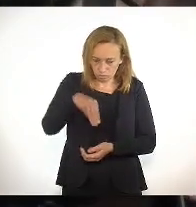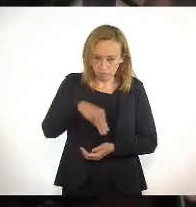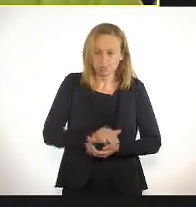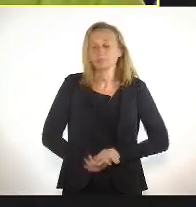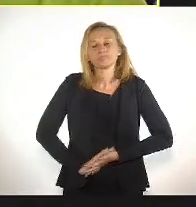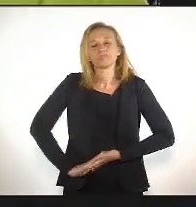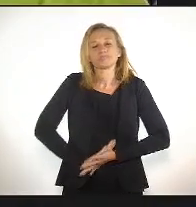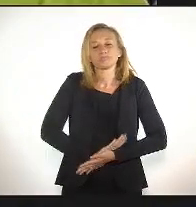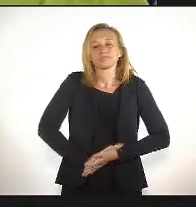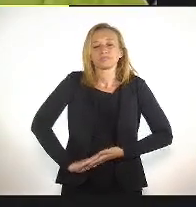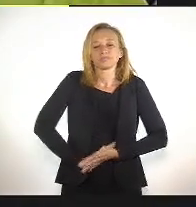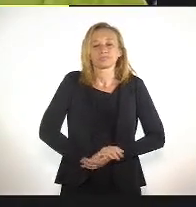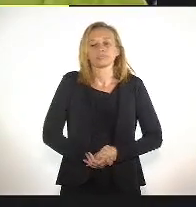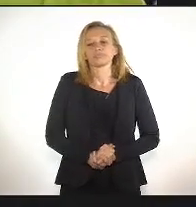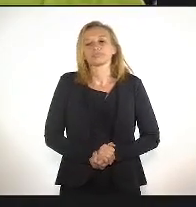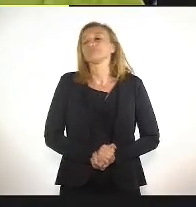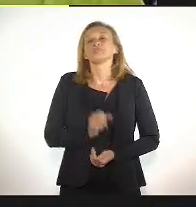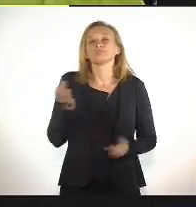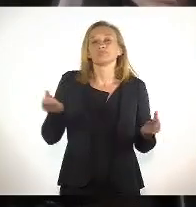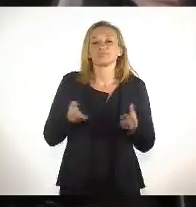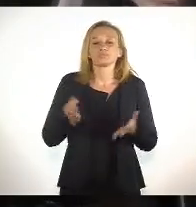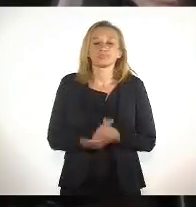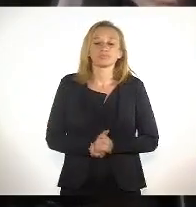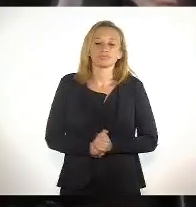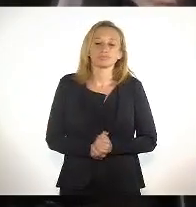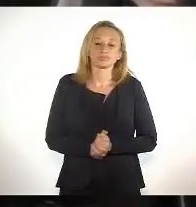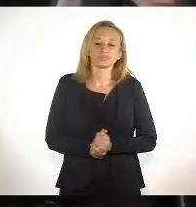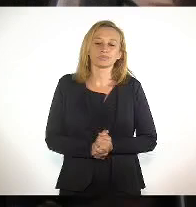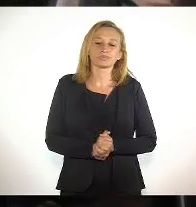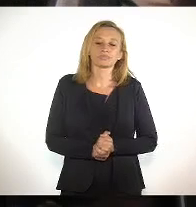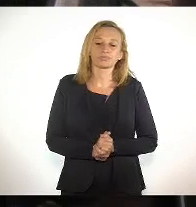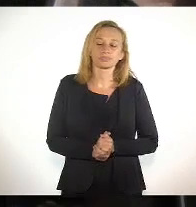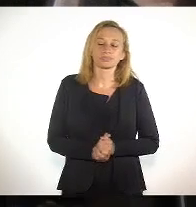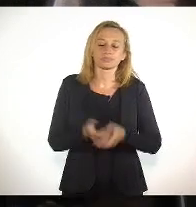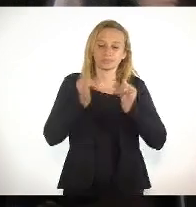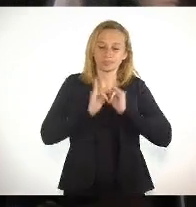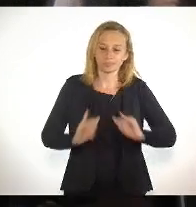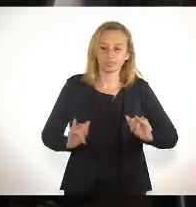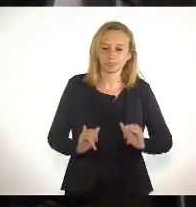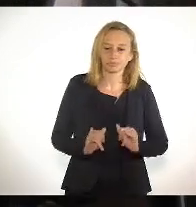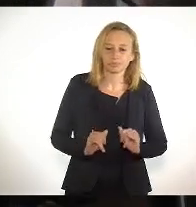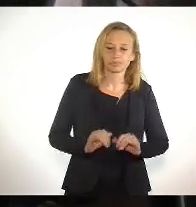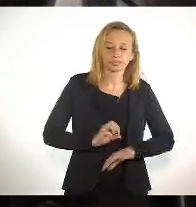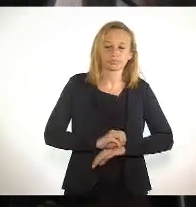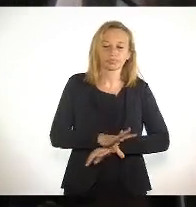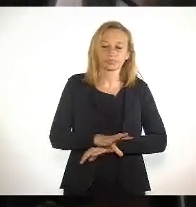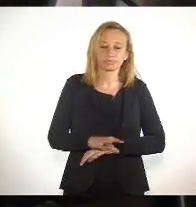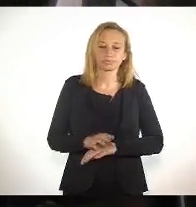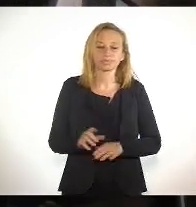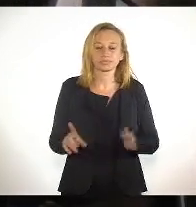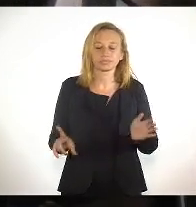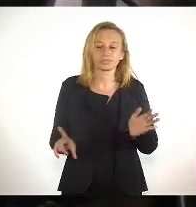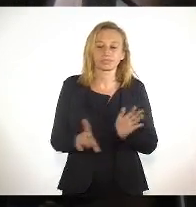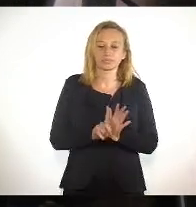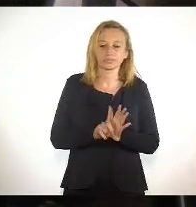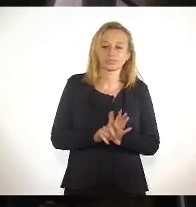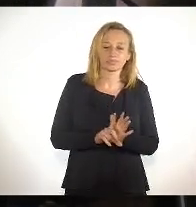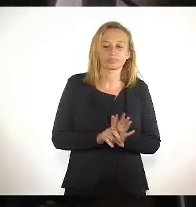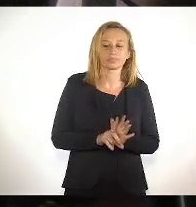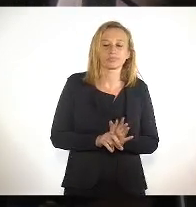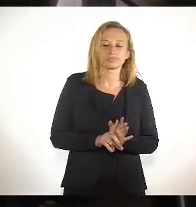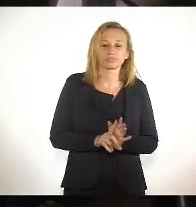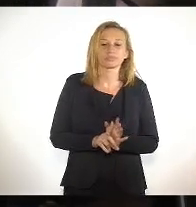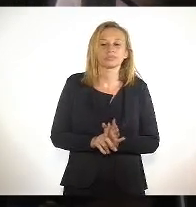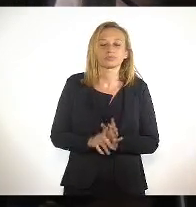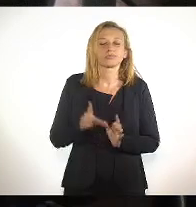Quero fazer uma sugestão. Um instante. Tá ótimo. Então vai a promulgação. Anuncio indicação legislativa 288/2020, de